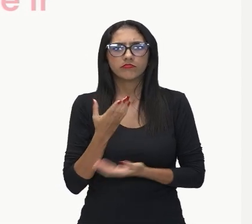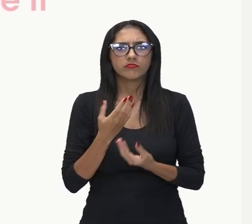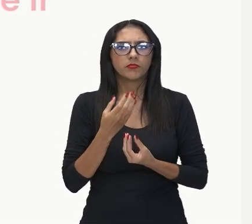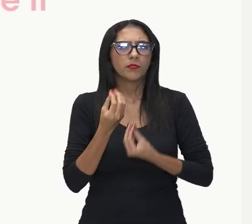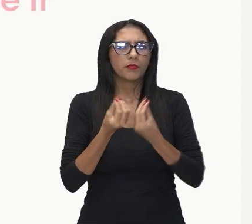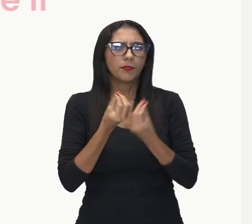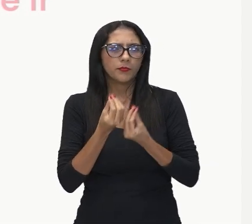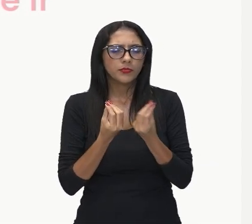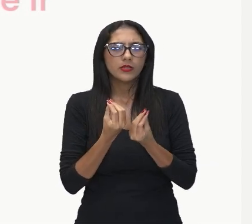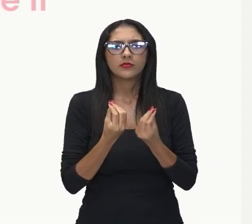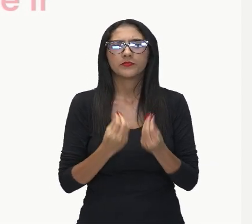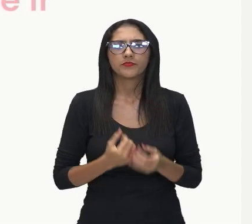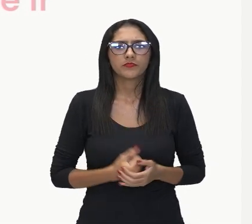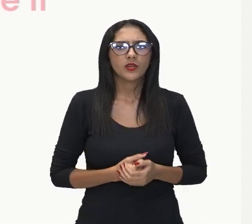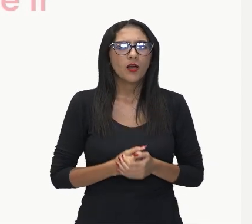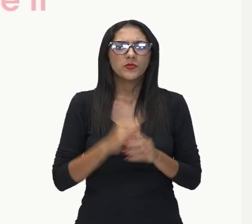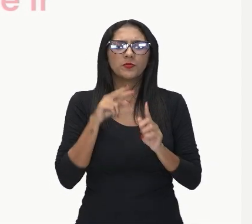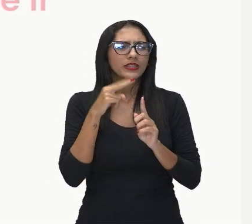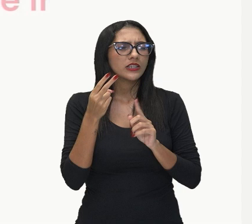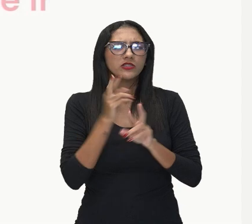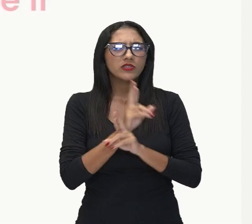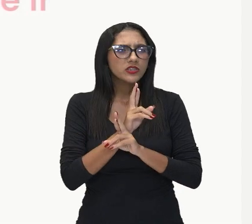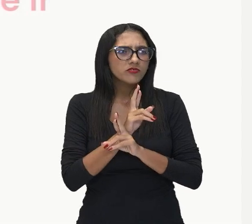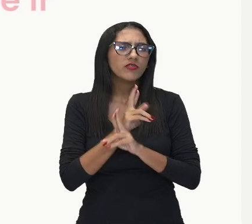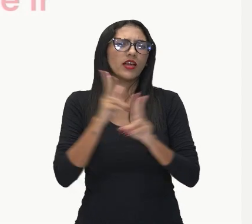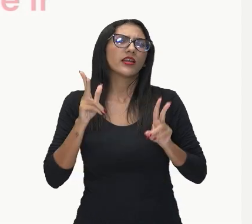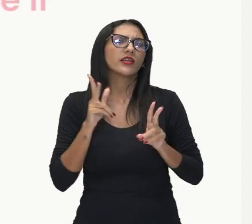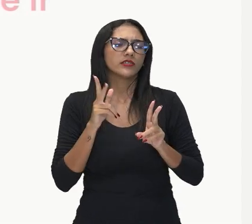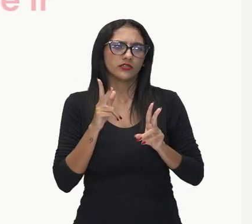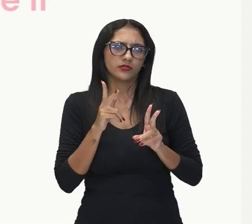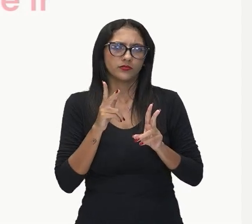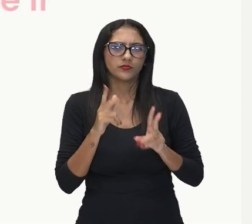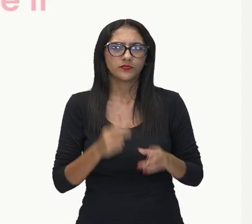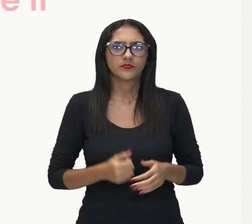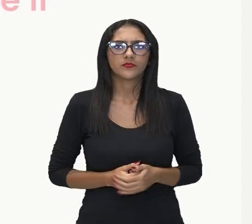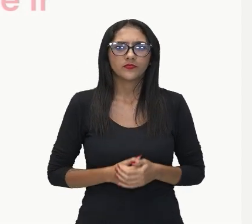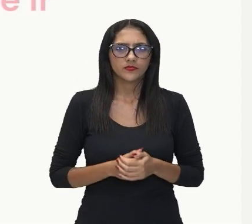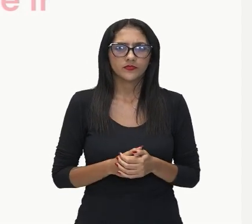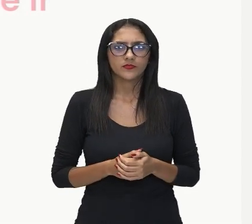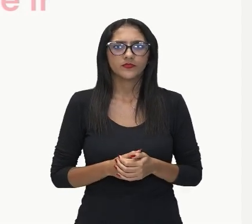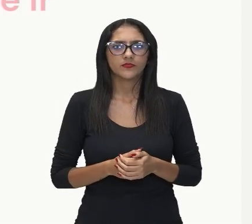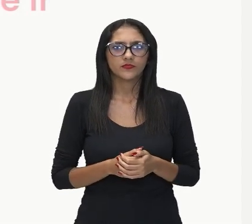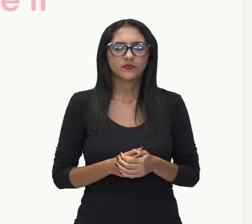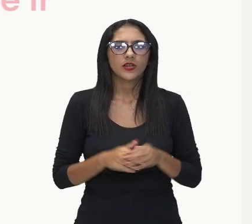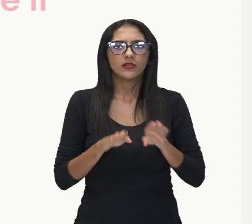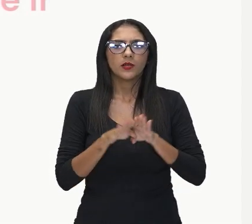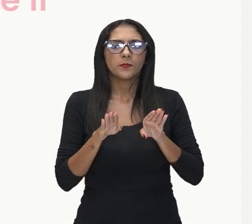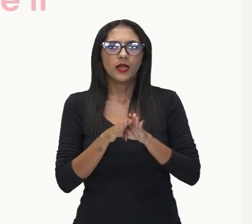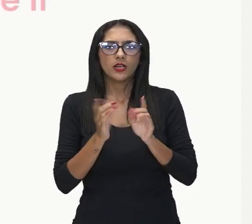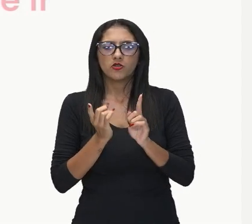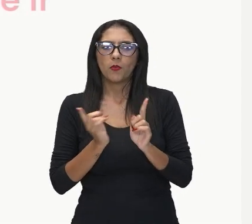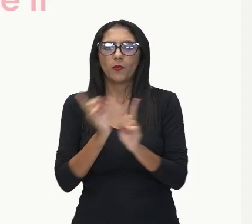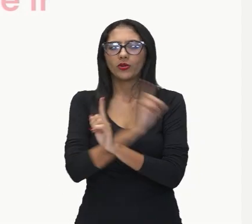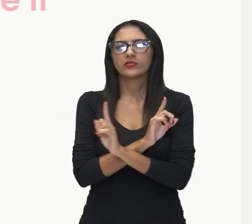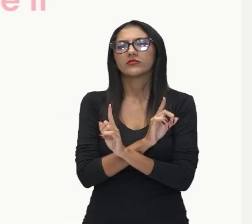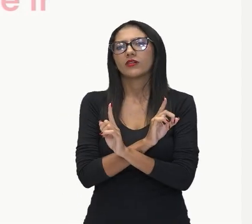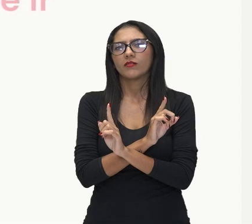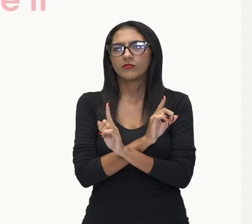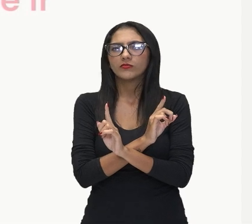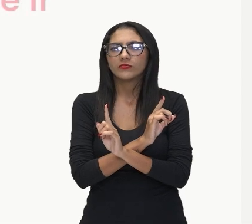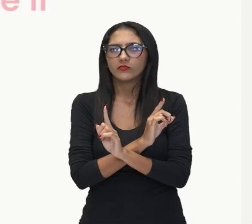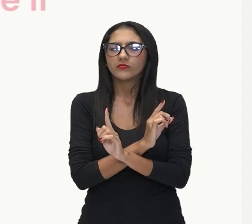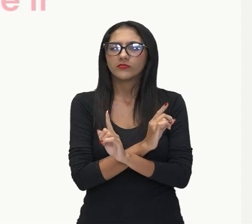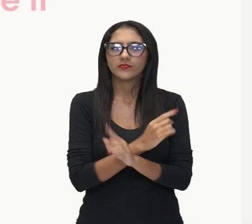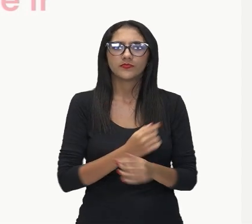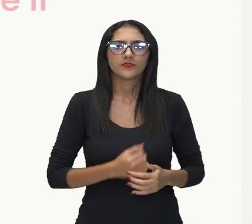Contradição, de quebra de expectativa em relação à oração anterior, de oposição, ok? Vamos observar